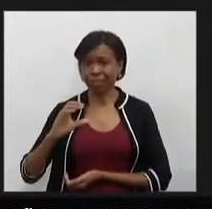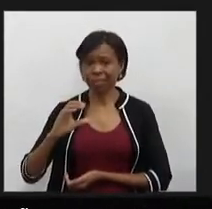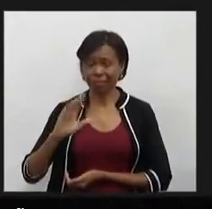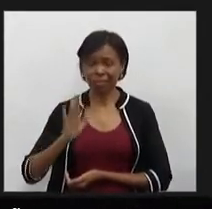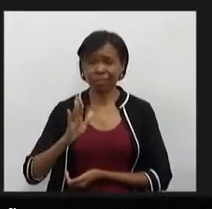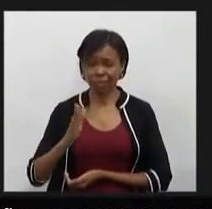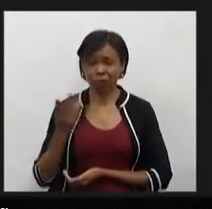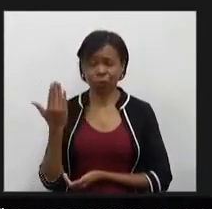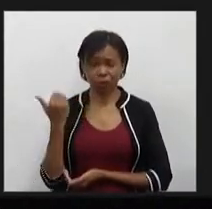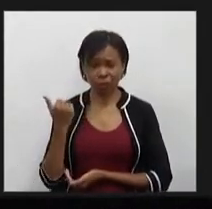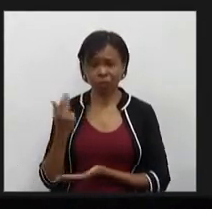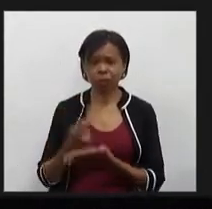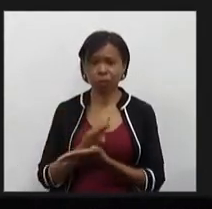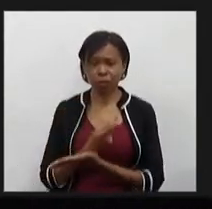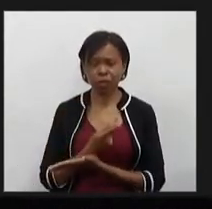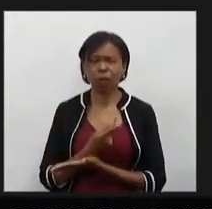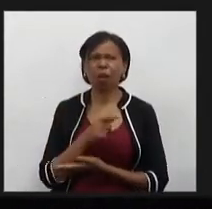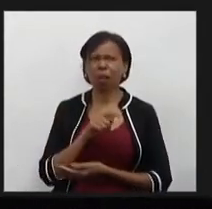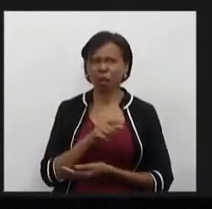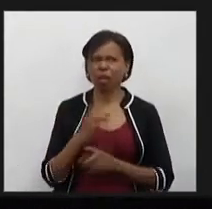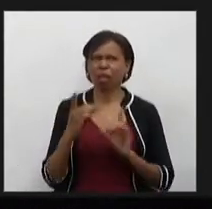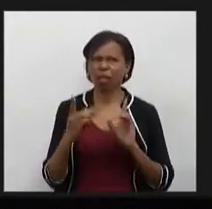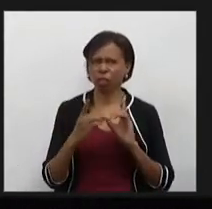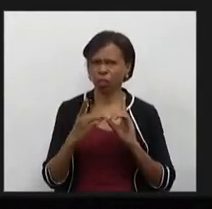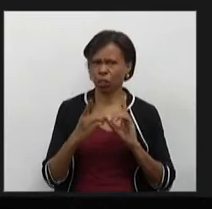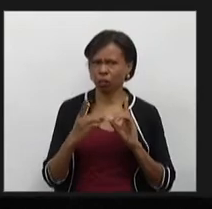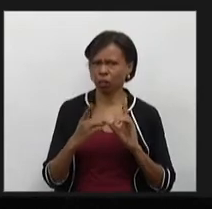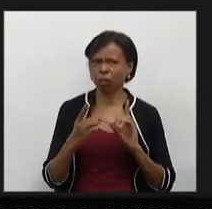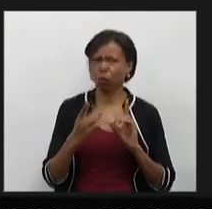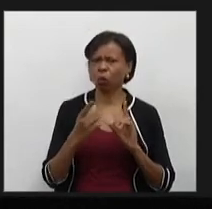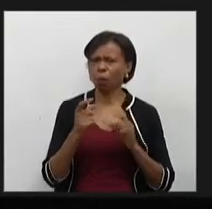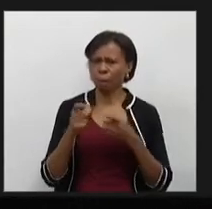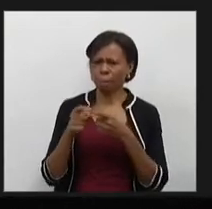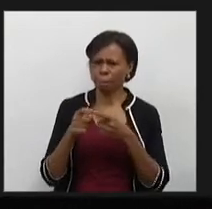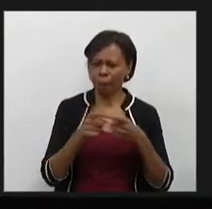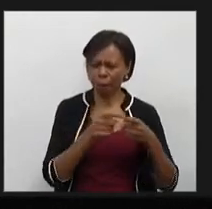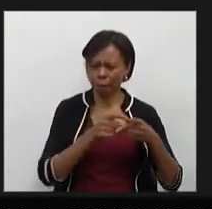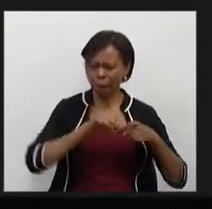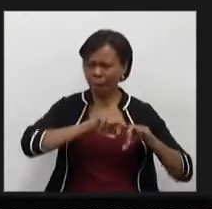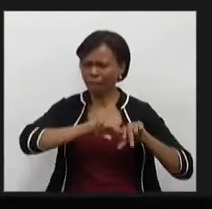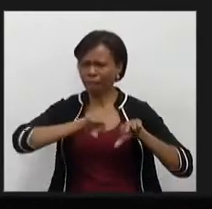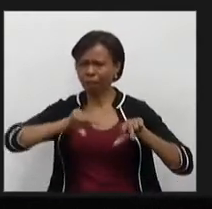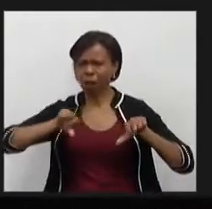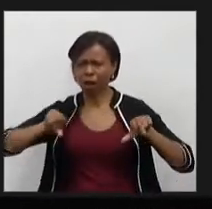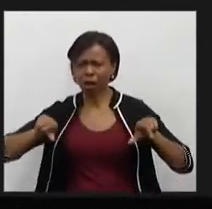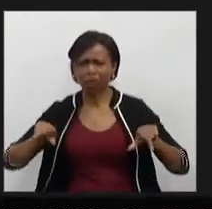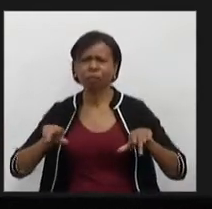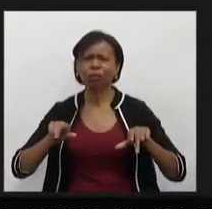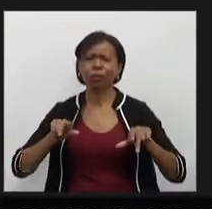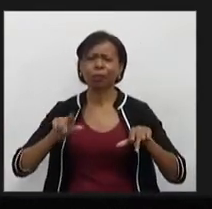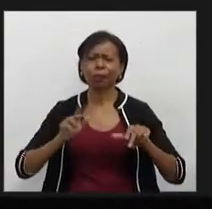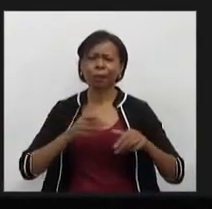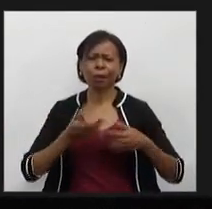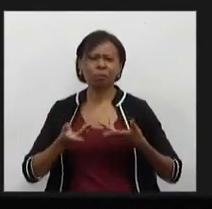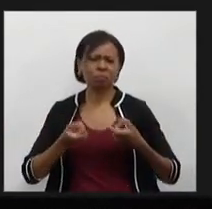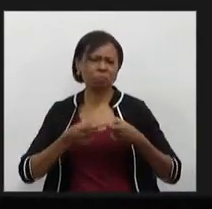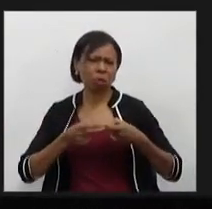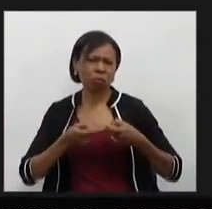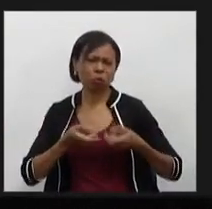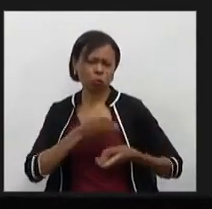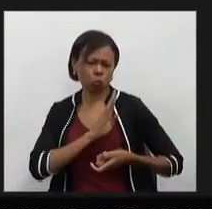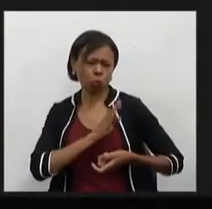lá no Hospital das Clínicas, ela acompanha com reumatologista, ela acompanha com cardiologista, né,